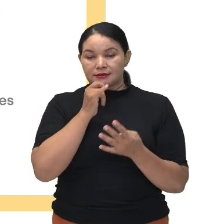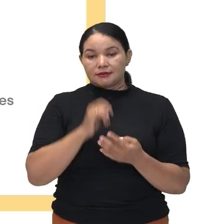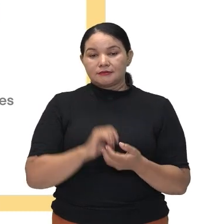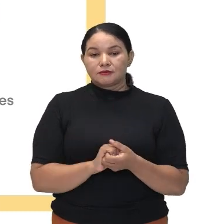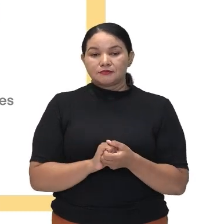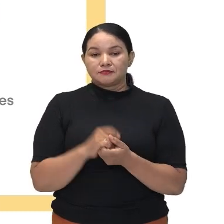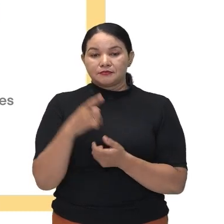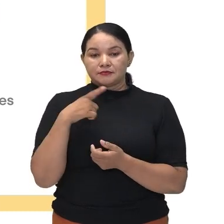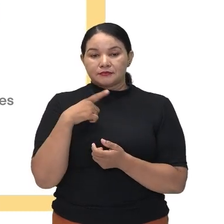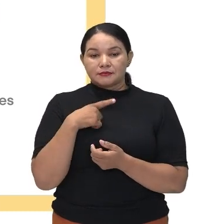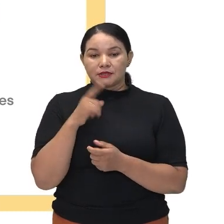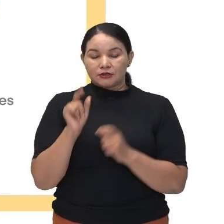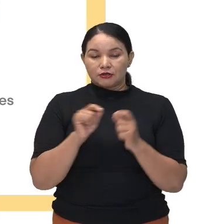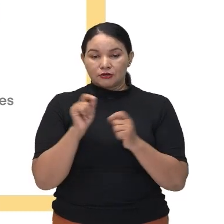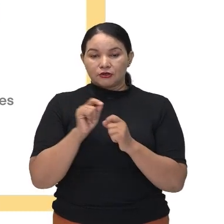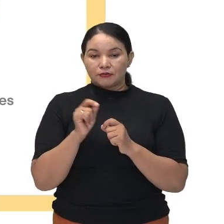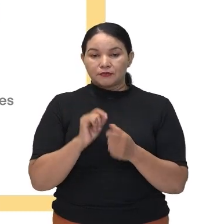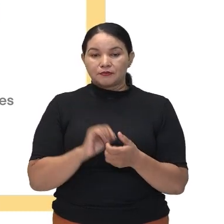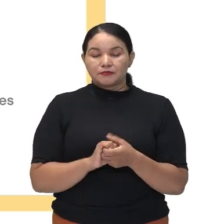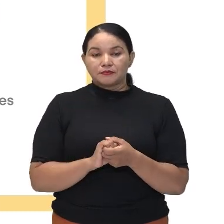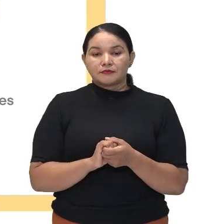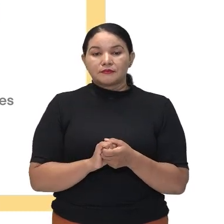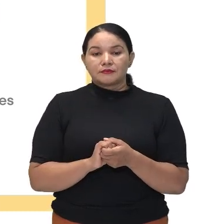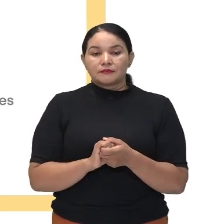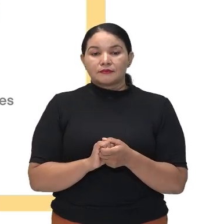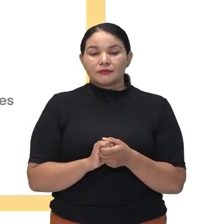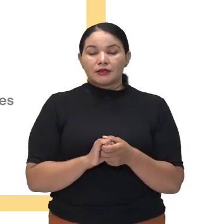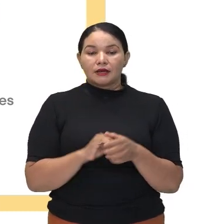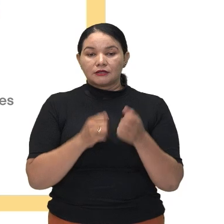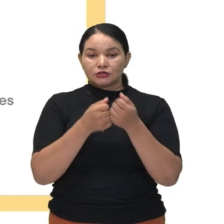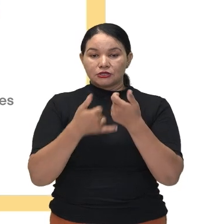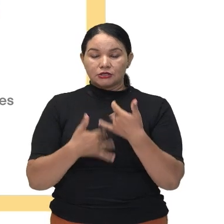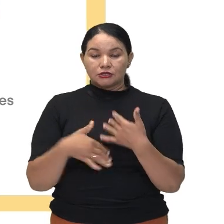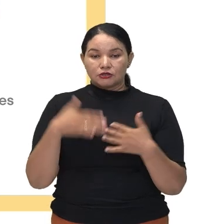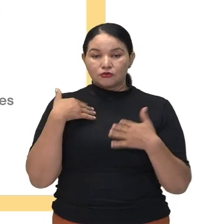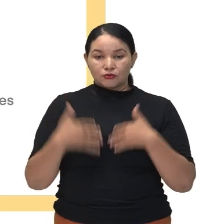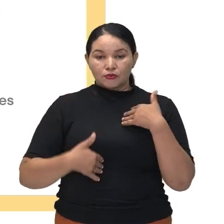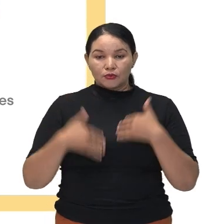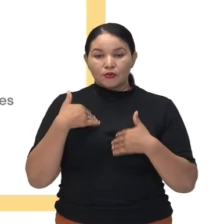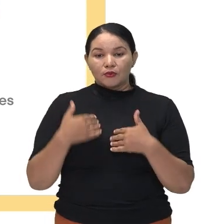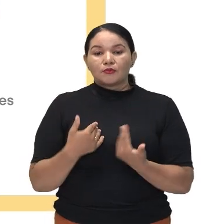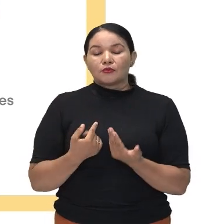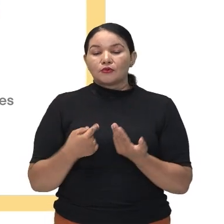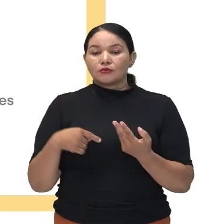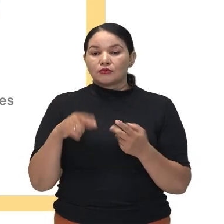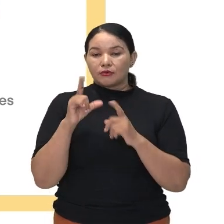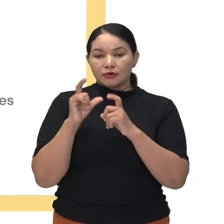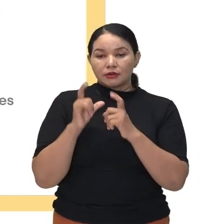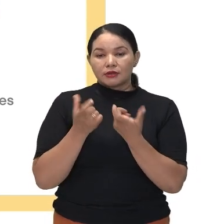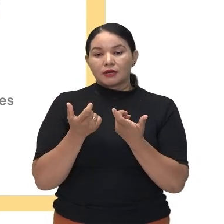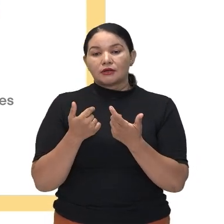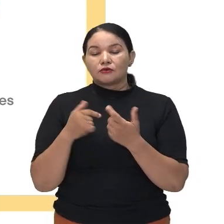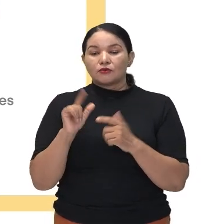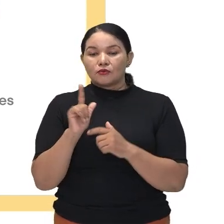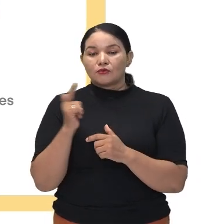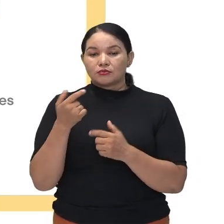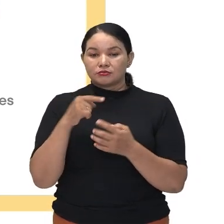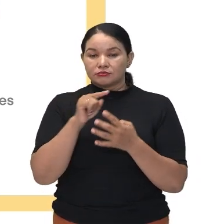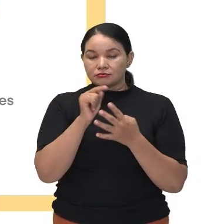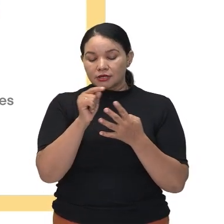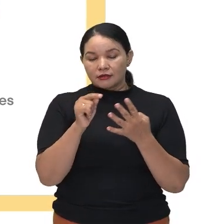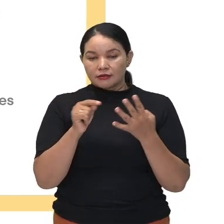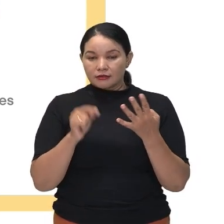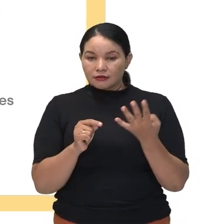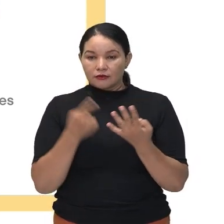Nós temos primeiro a prosopografia, o retrato, a etopeia, o autorretrato, a